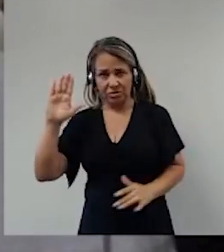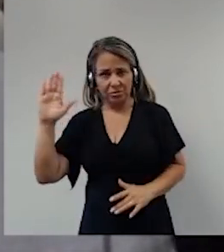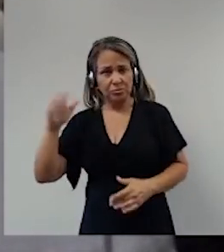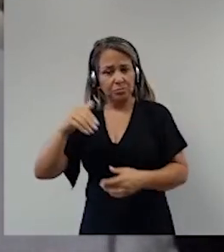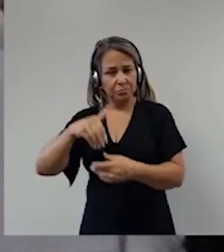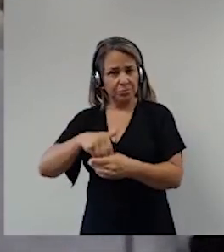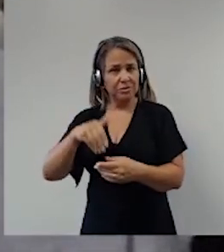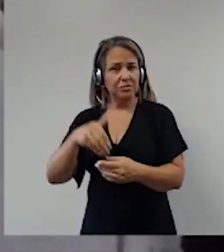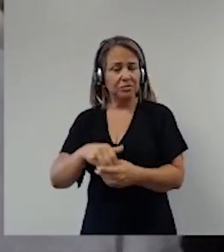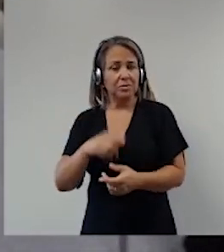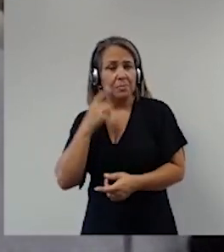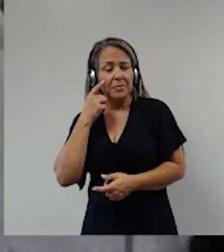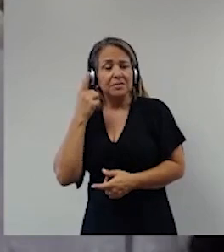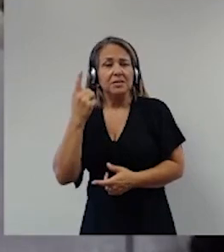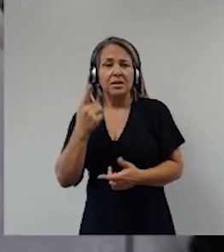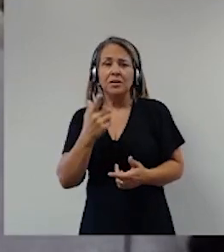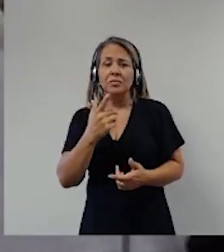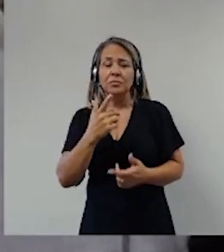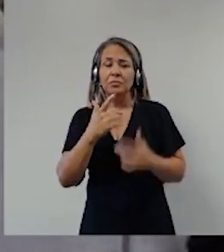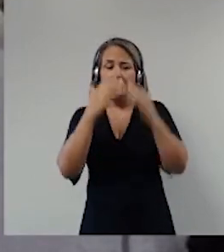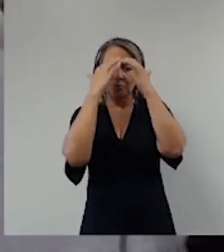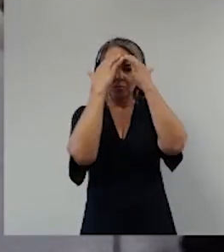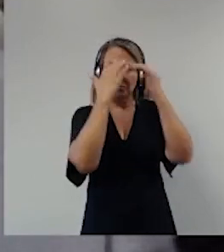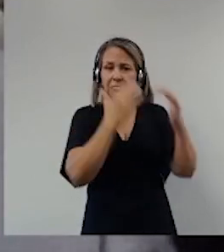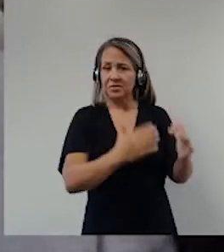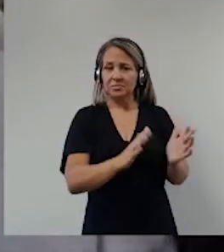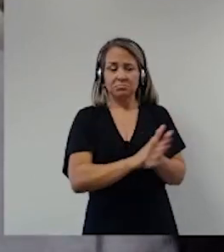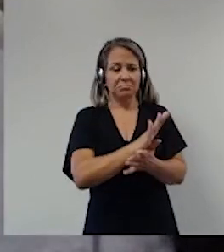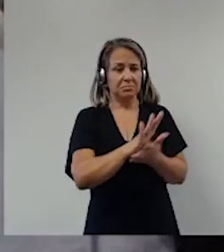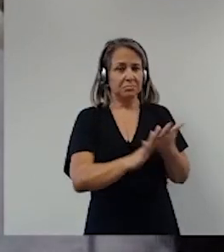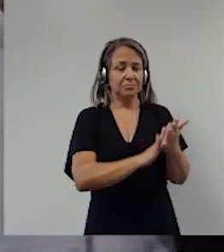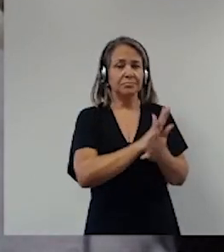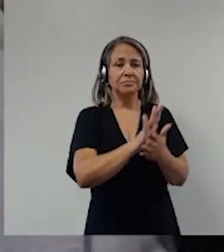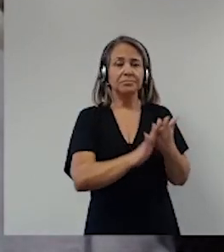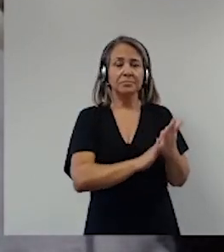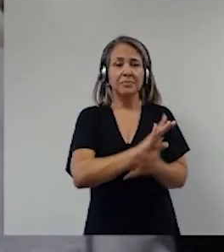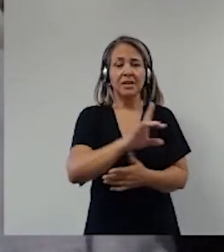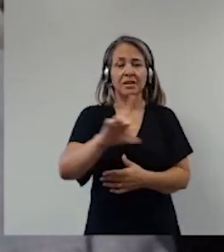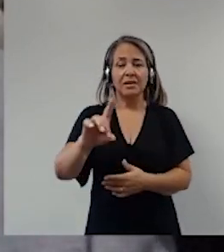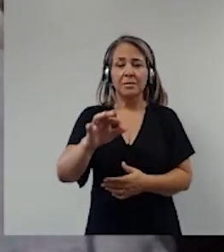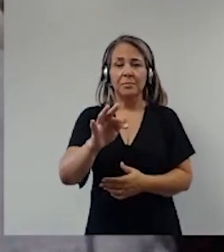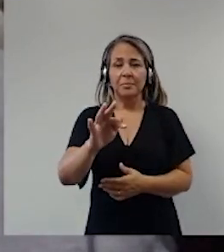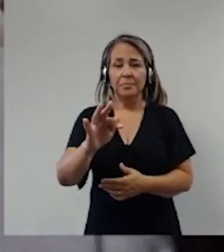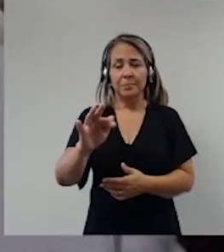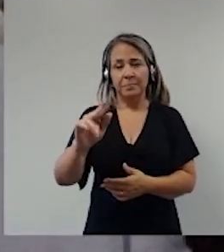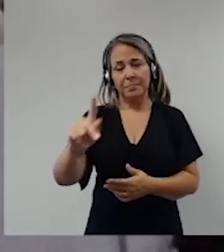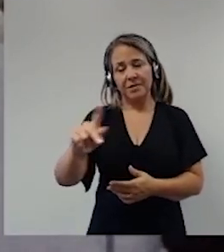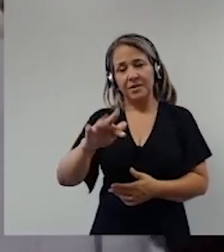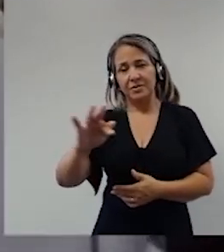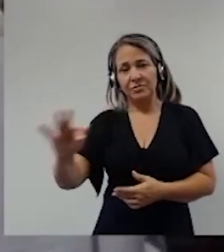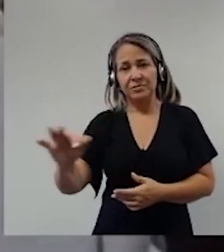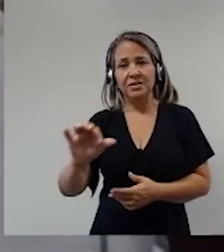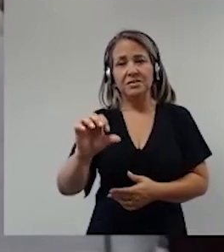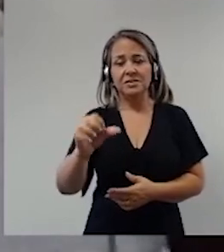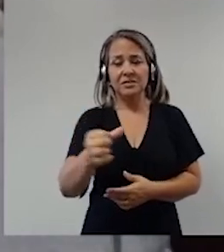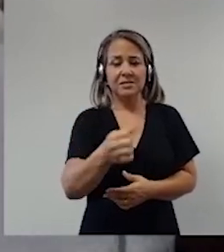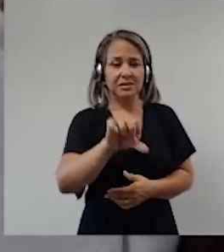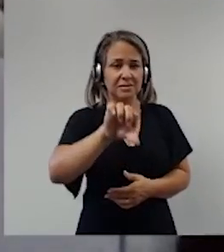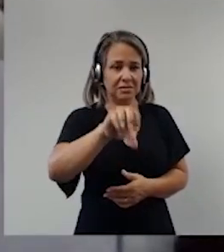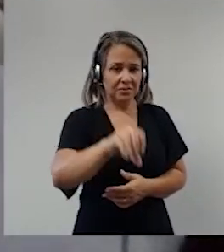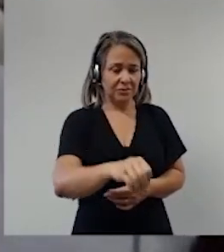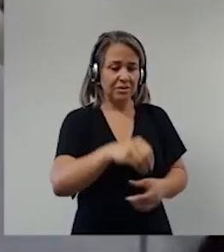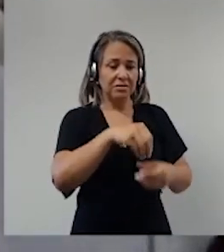uma arguição de descumprimento de preceito constitucional, a DPF 690, no âmbito do Supremo